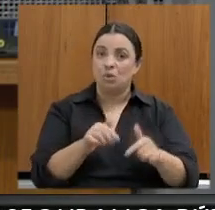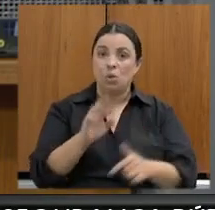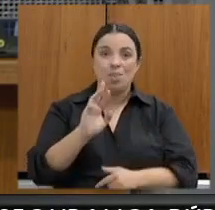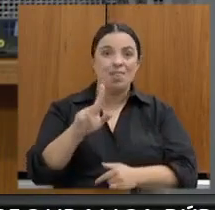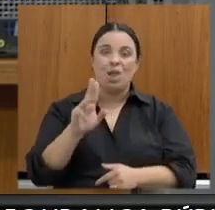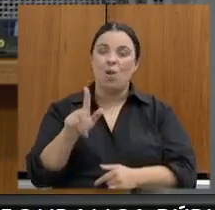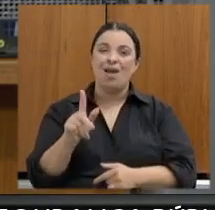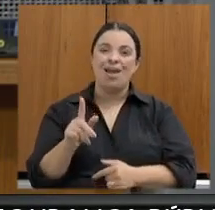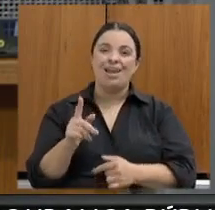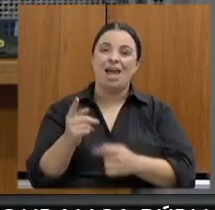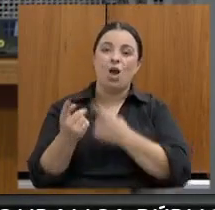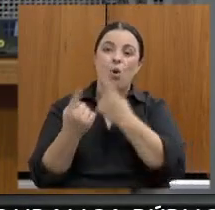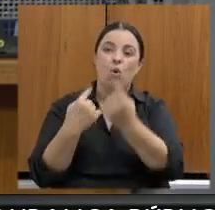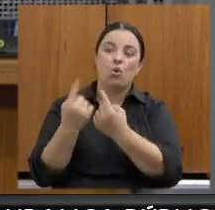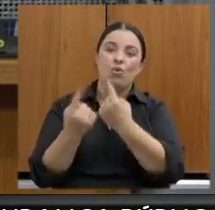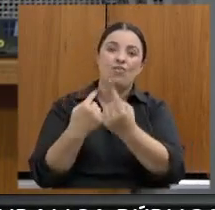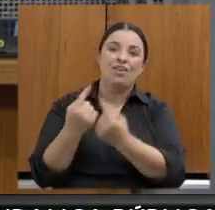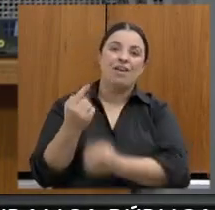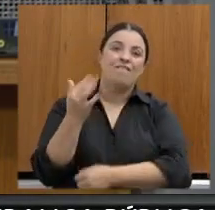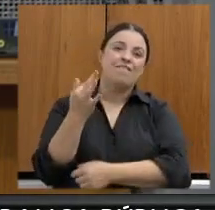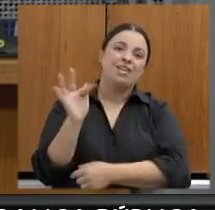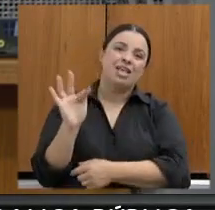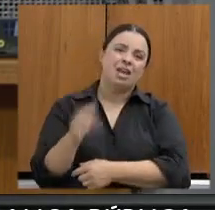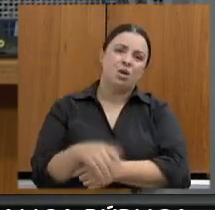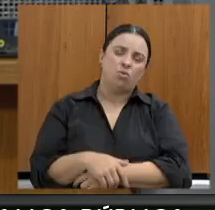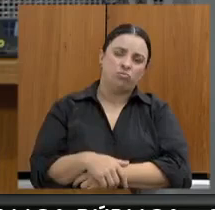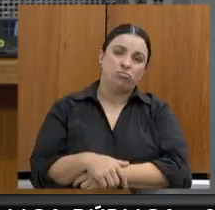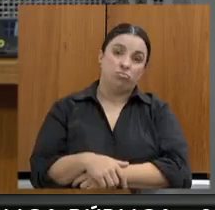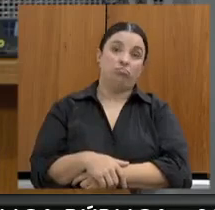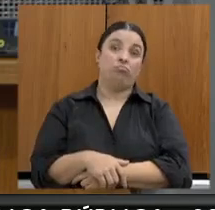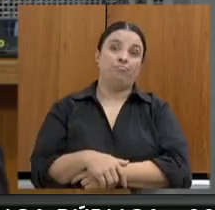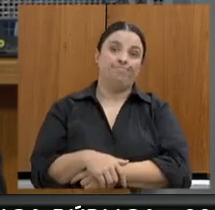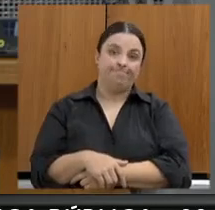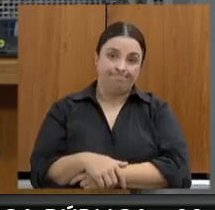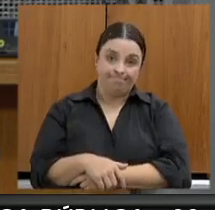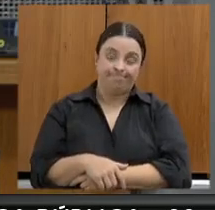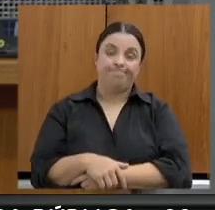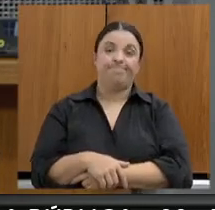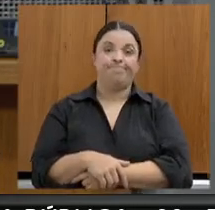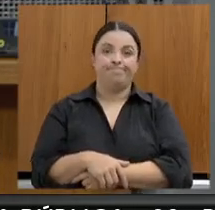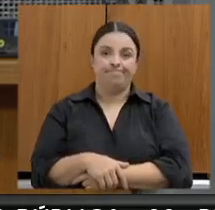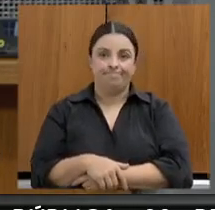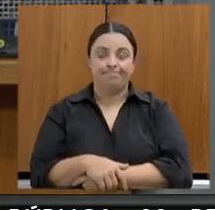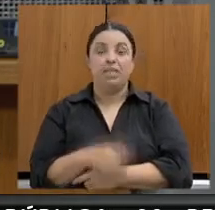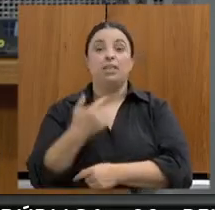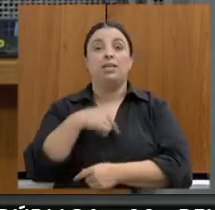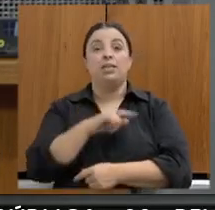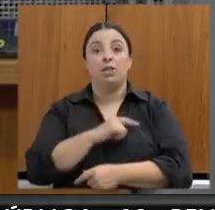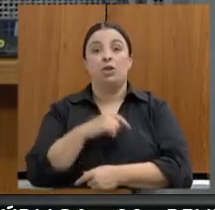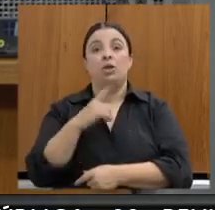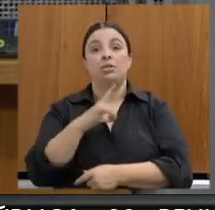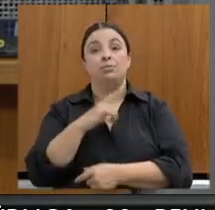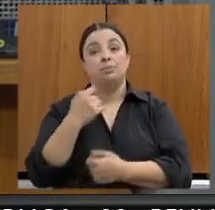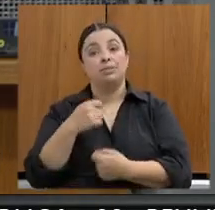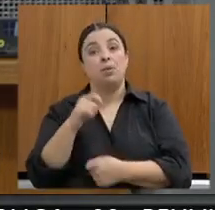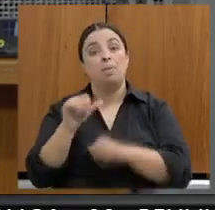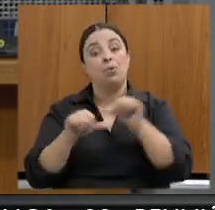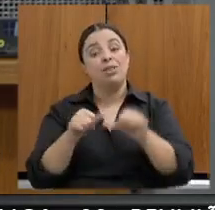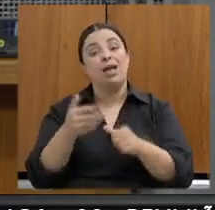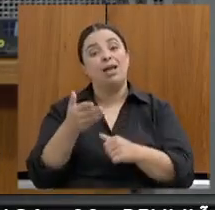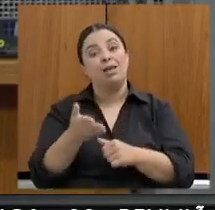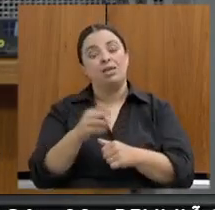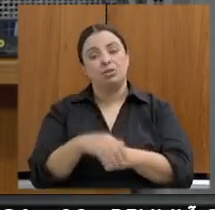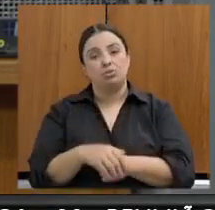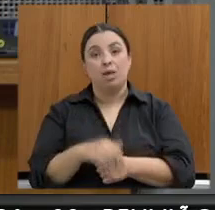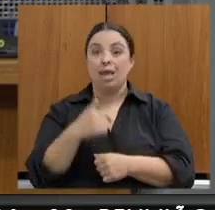rodovia federal então nós temos que mudar isso eu